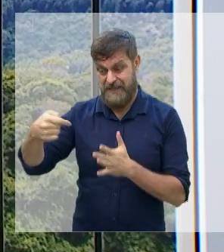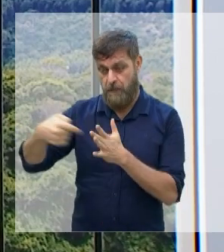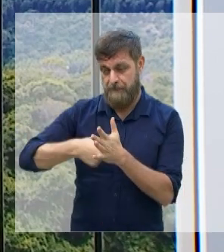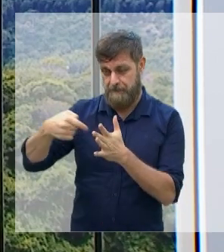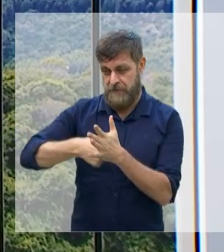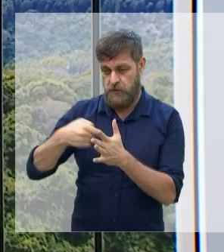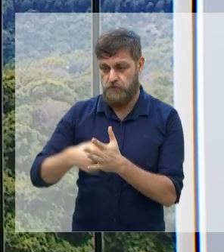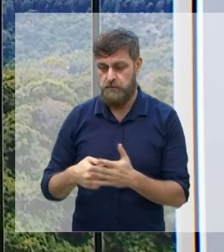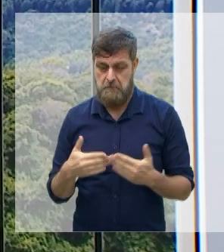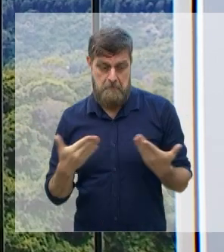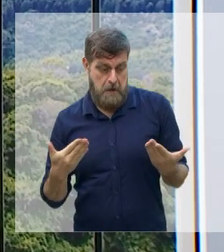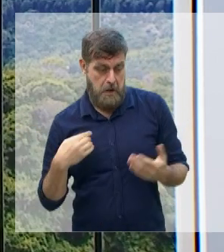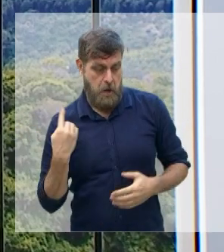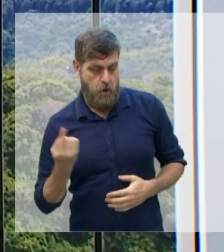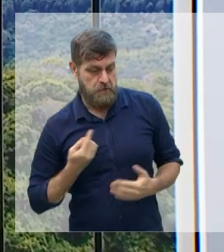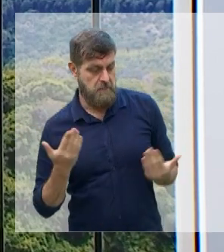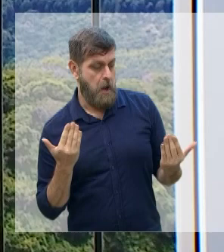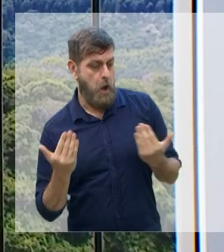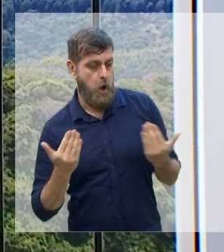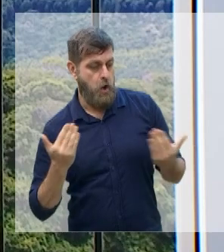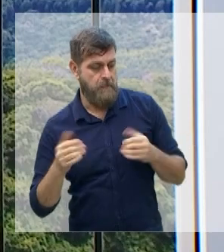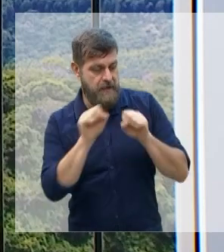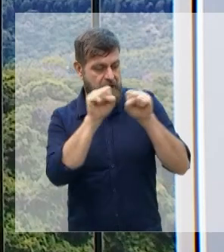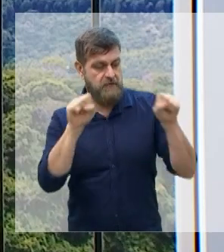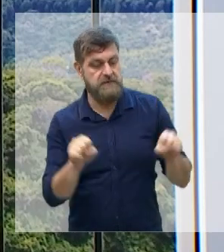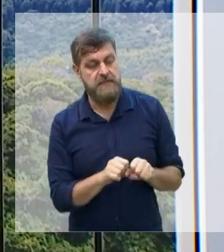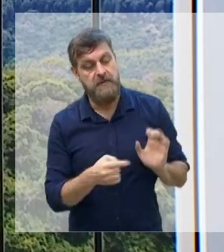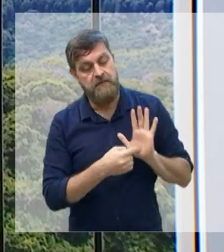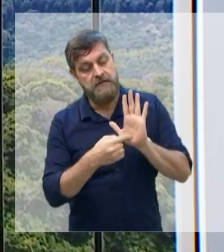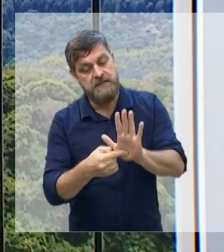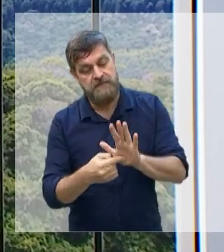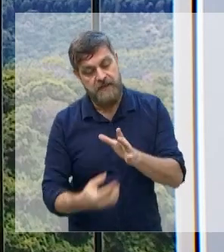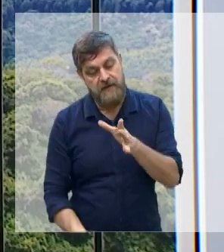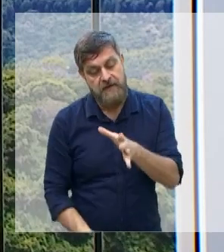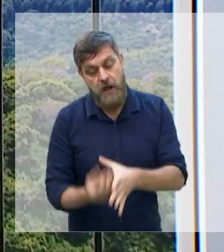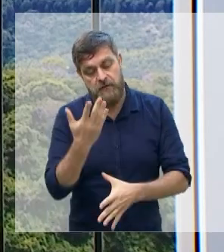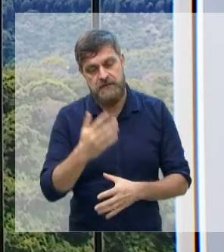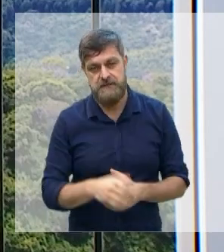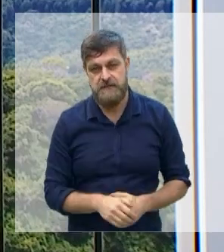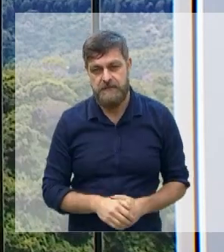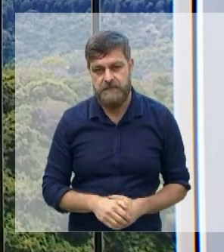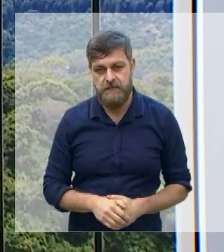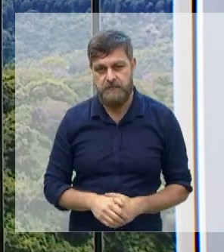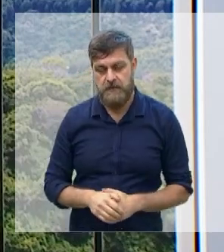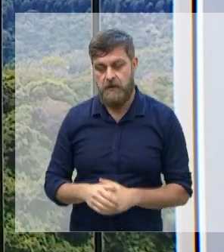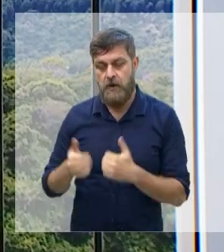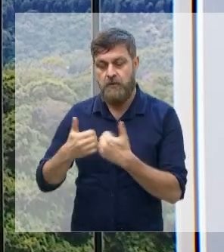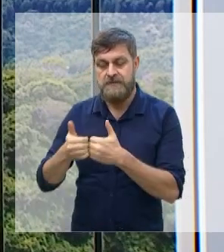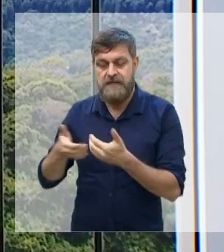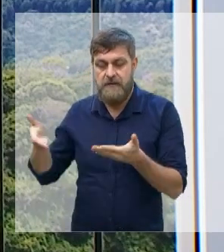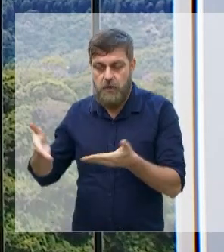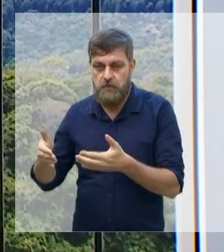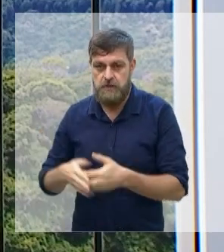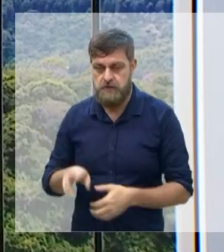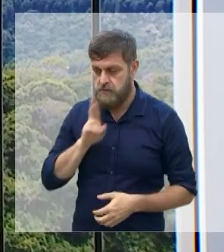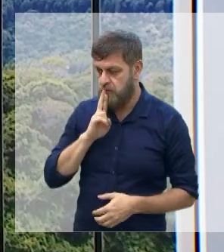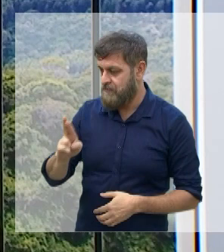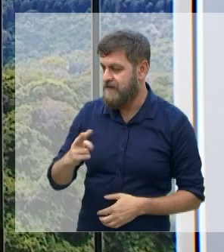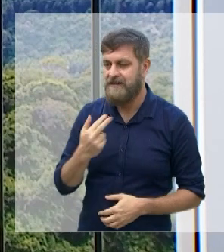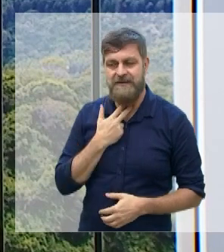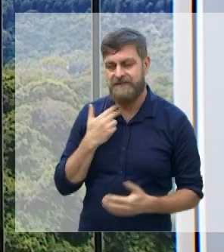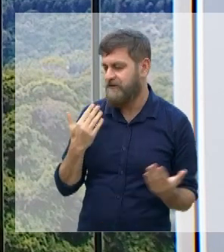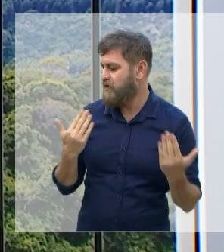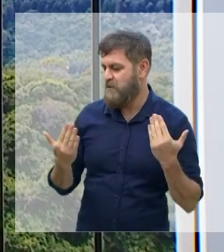ao secretário mas como a gente pode comparar esse sistema que está dizendo que vamos ter com o sistema atual eu disse a minha resposta não há